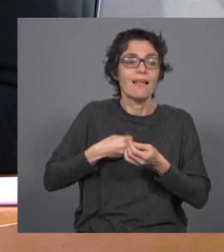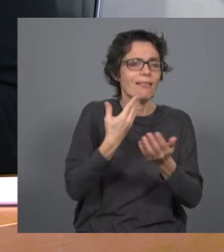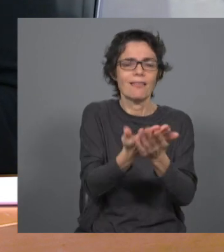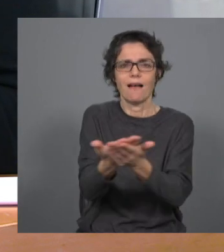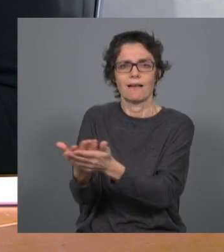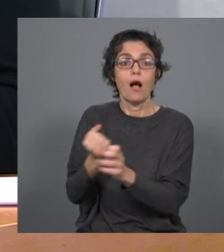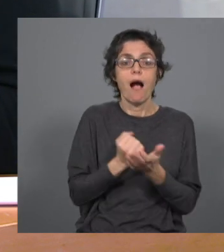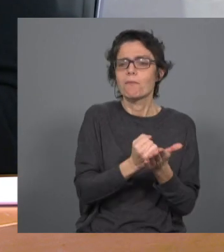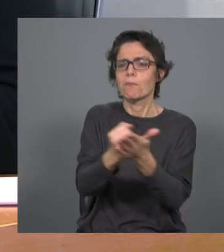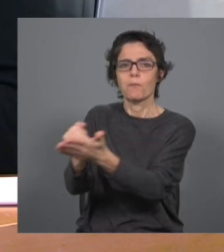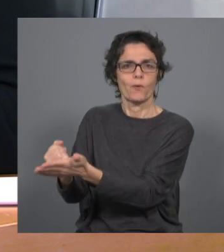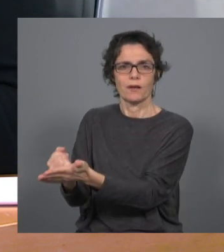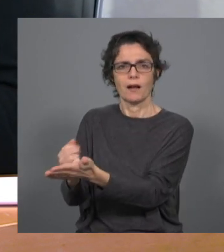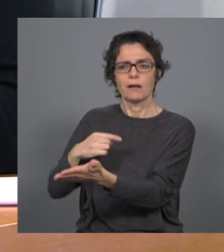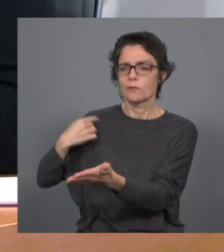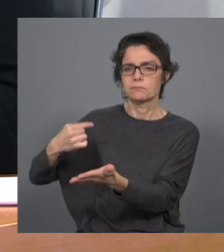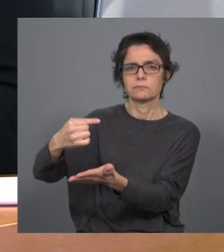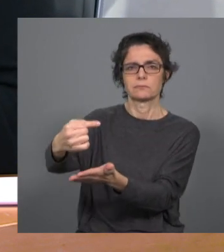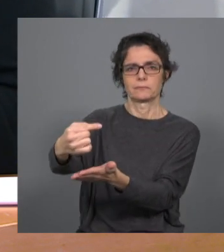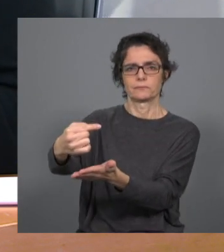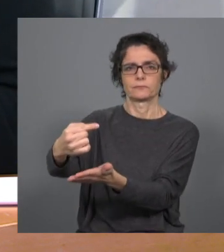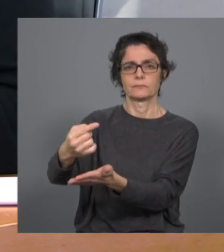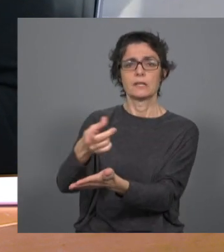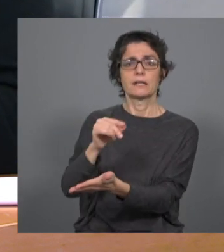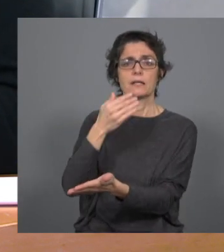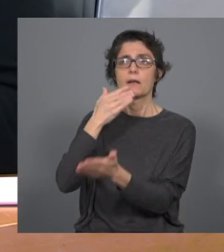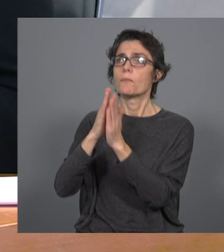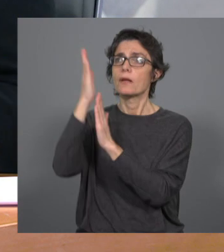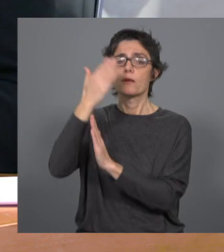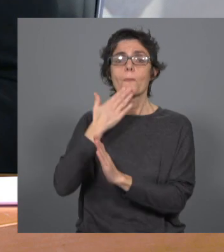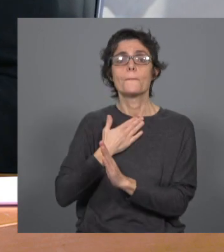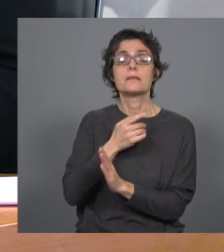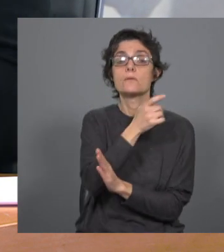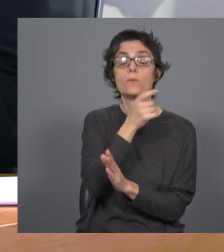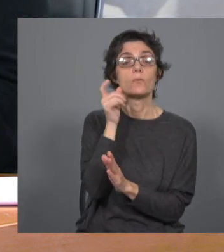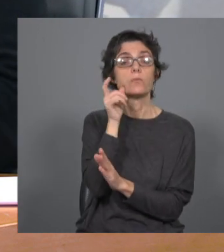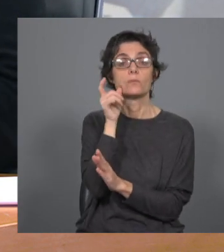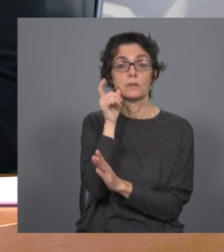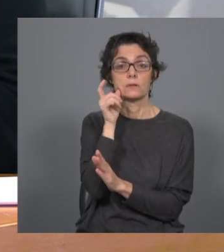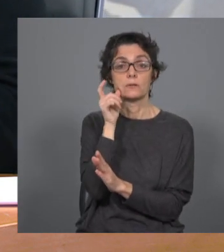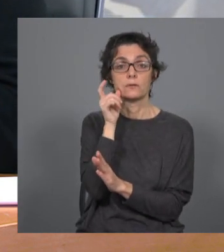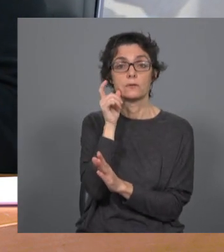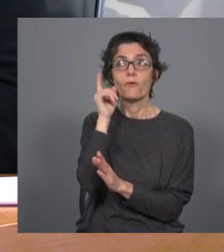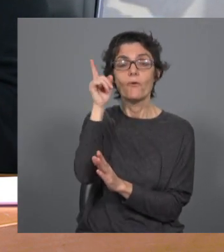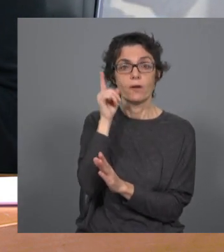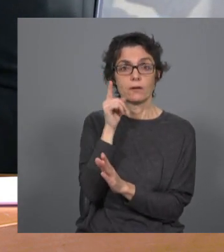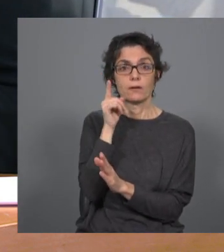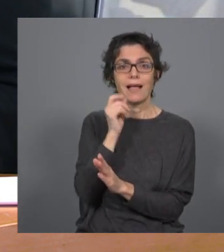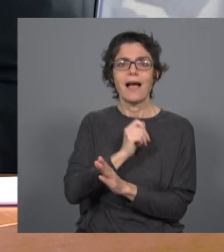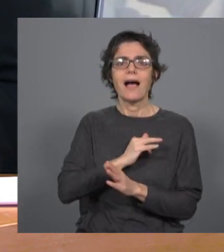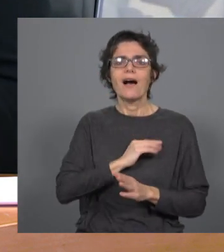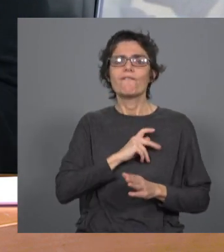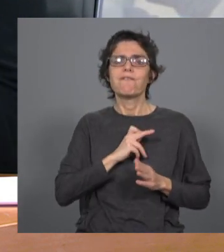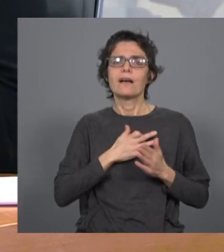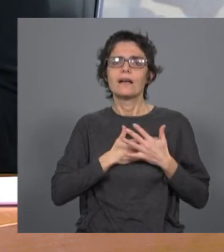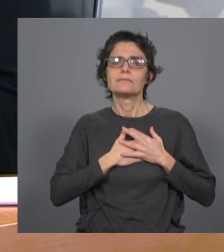que nos é colocado. E, sobretudo, a vivência de uma fé que nos compromete com o outro. A fé não... Portanto, tem que nos comprometer realmente nesta recuperação